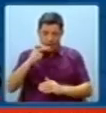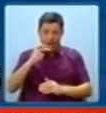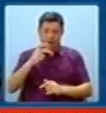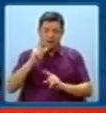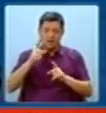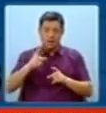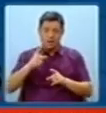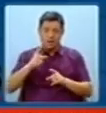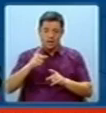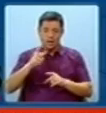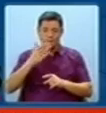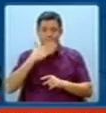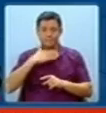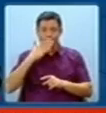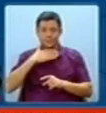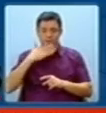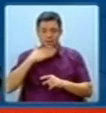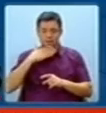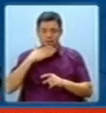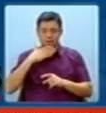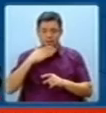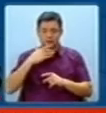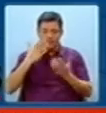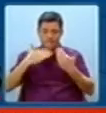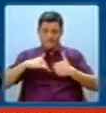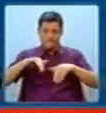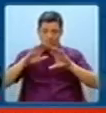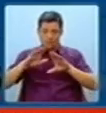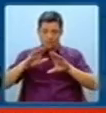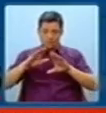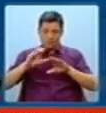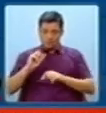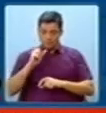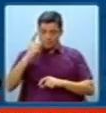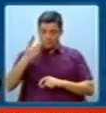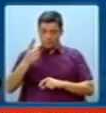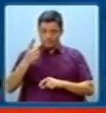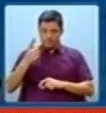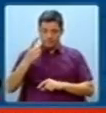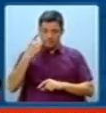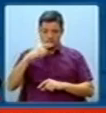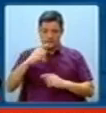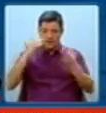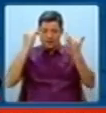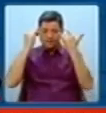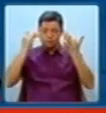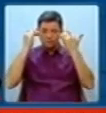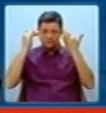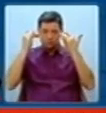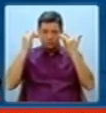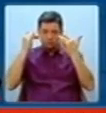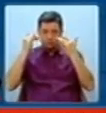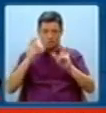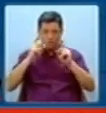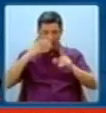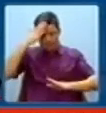o tamanho mais ou menos de um planeta, extraordinariamente densa. E, portanto, pela primeira vez os astrónomos têm dados observacionais de que é exatamente